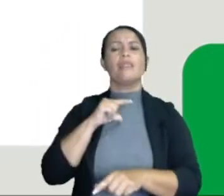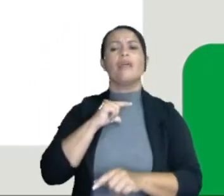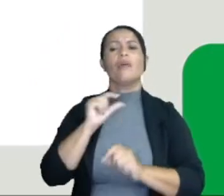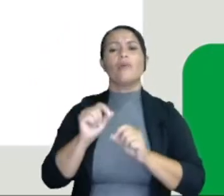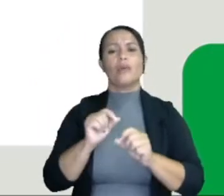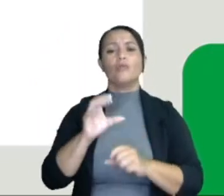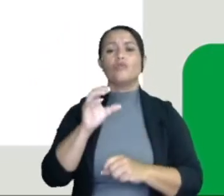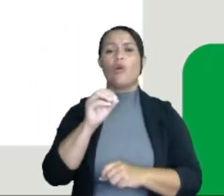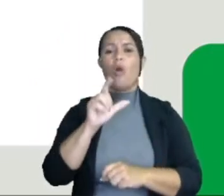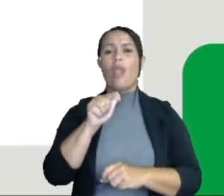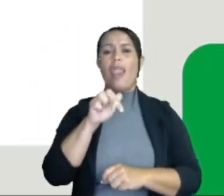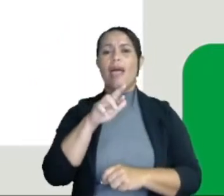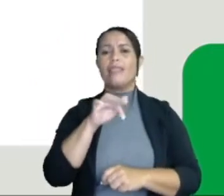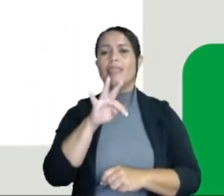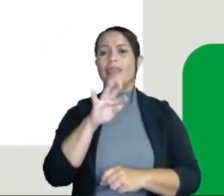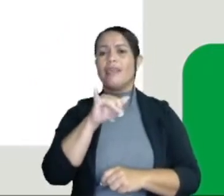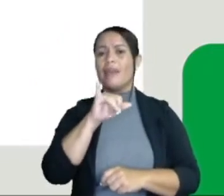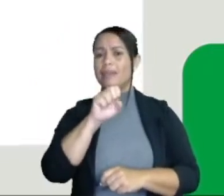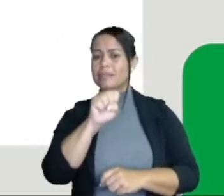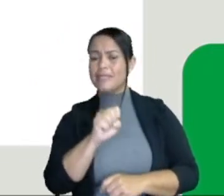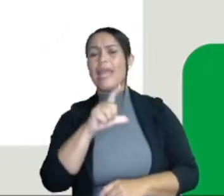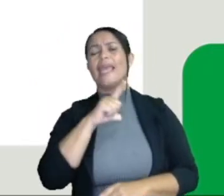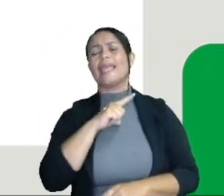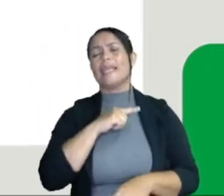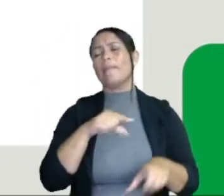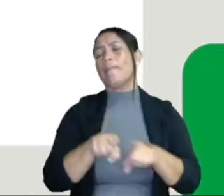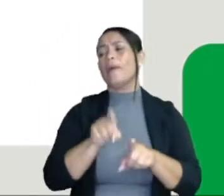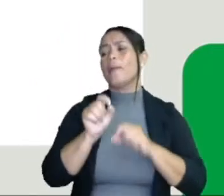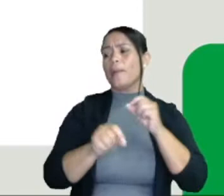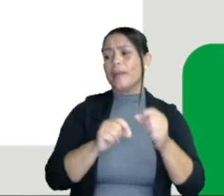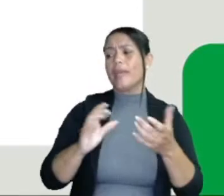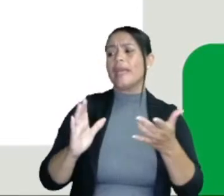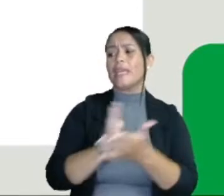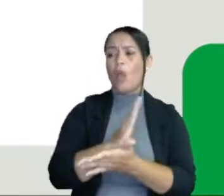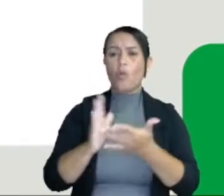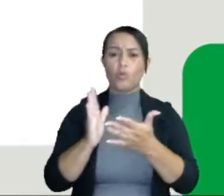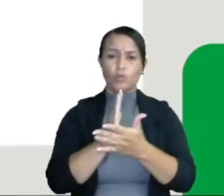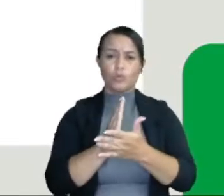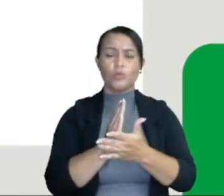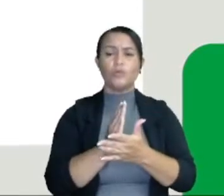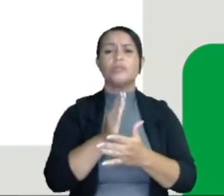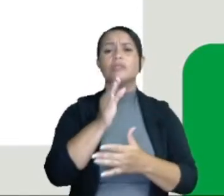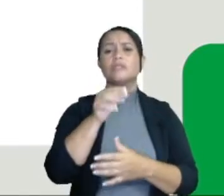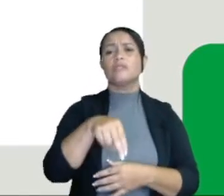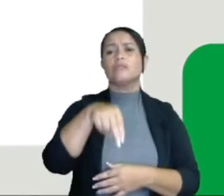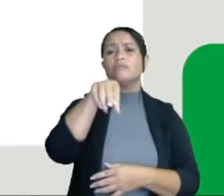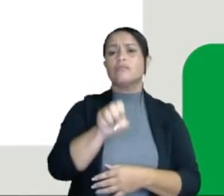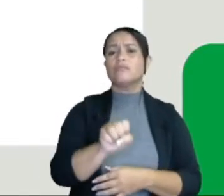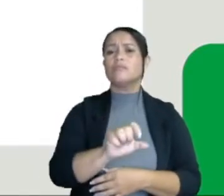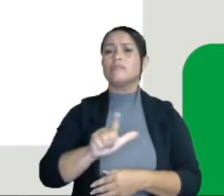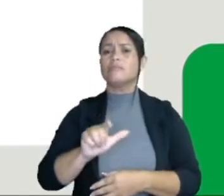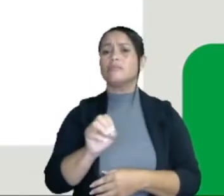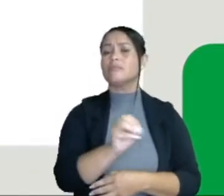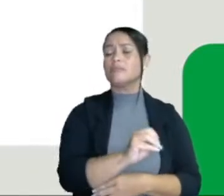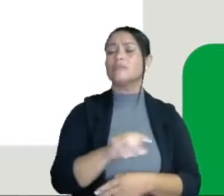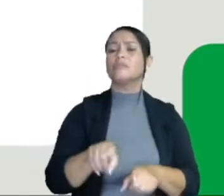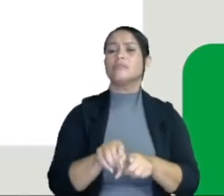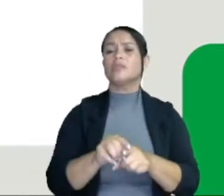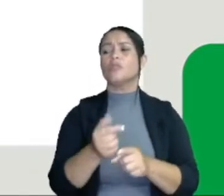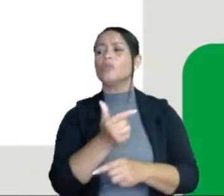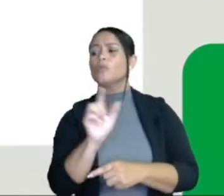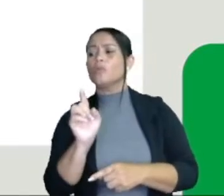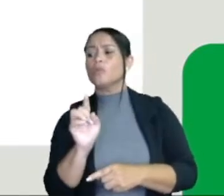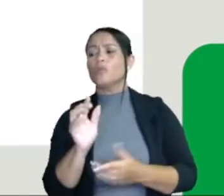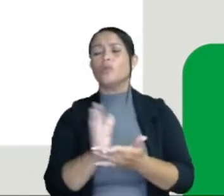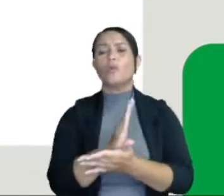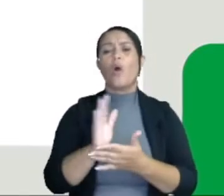pontos colaterais, né? Que seriam basicamente o intermediário entre os pontos cardeais e, por último, os pontos subcolaterais, que